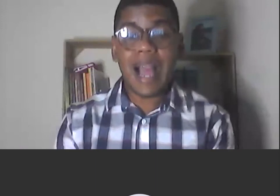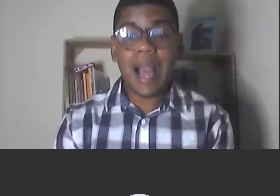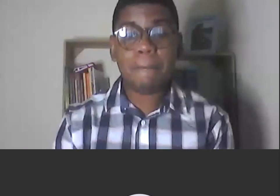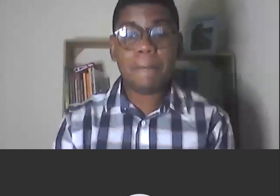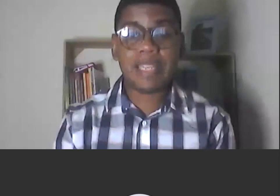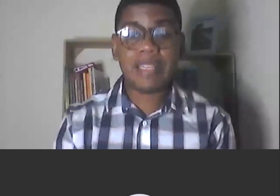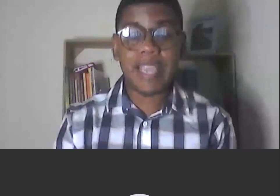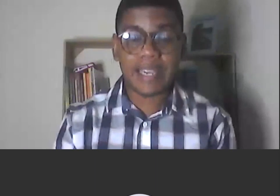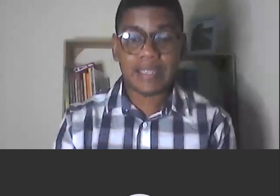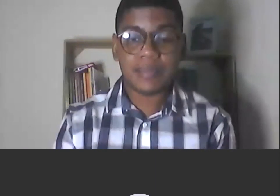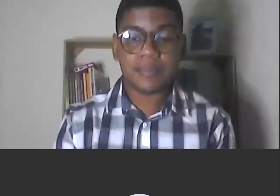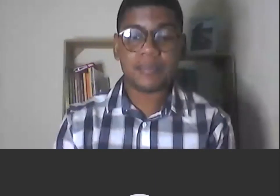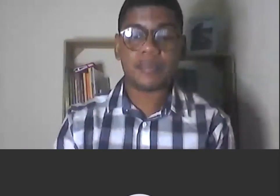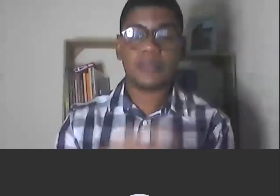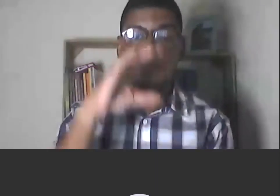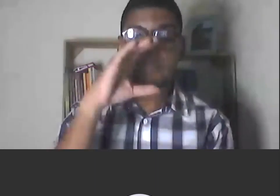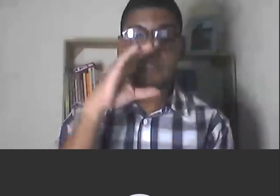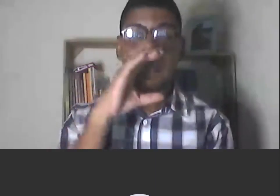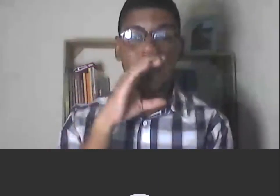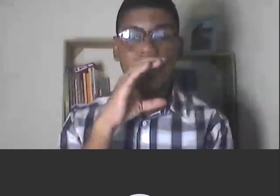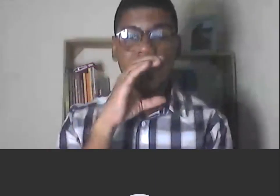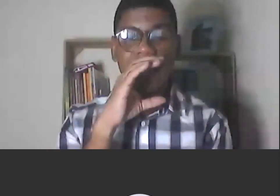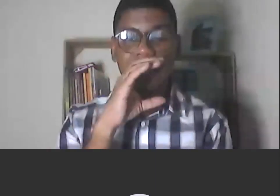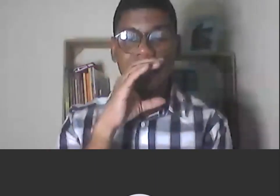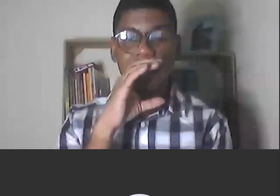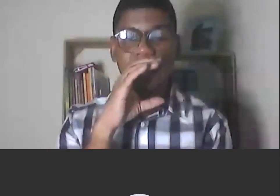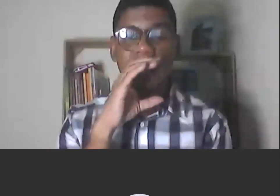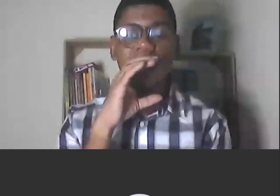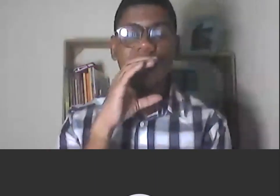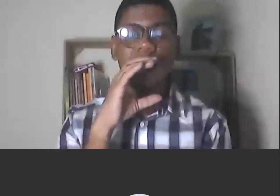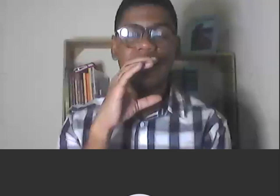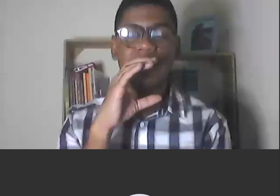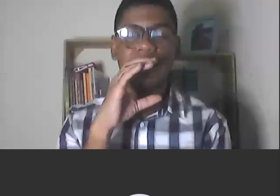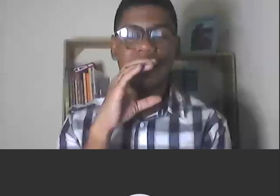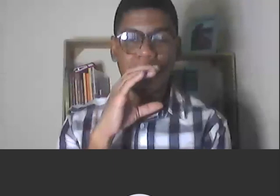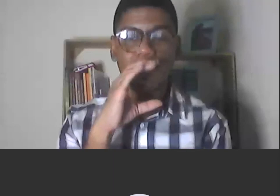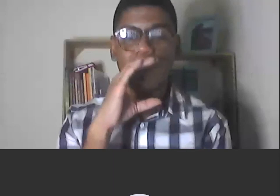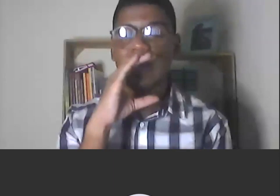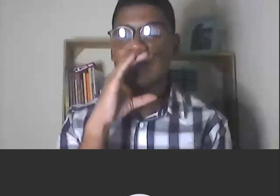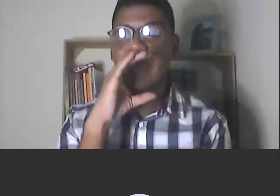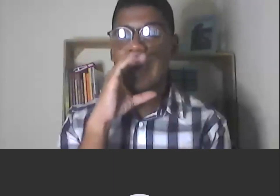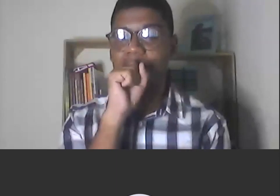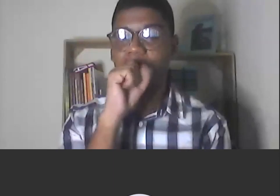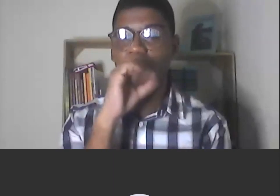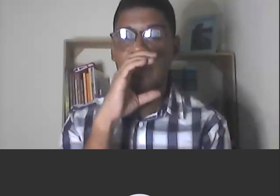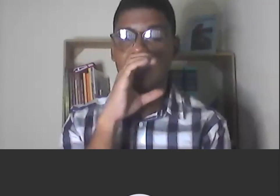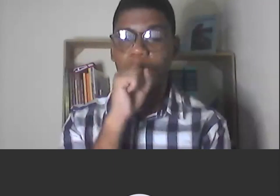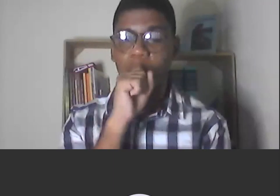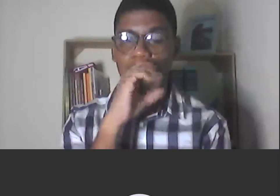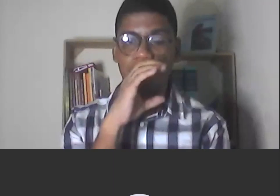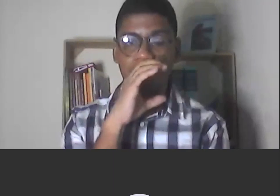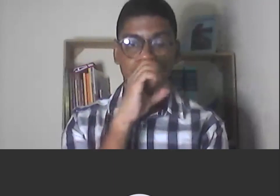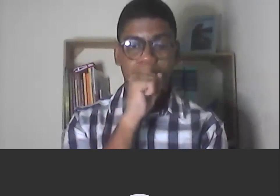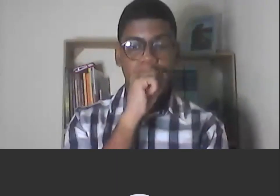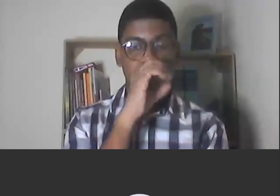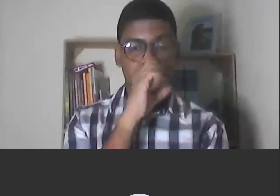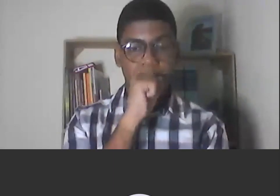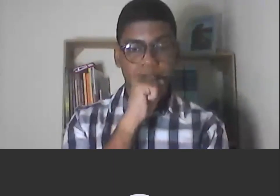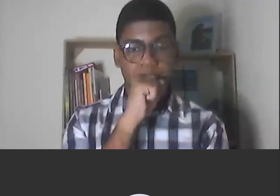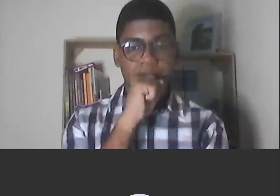Sinal para aprender. Lembra de laranja e sábado, que era CS em frente à boca?